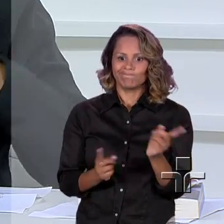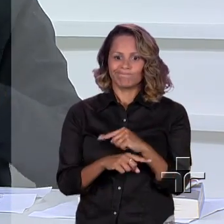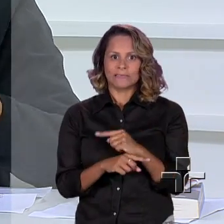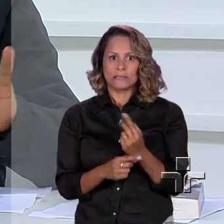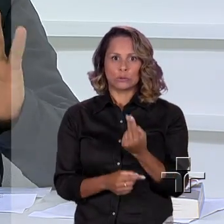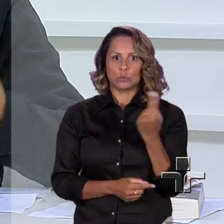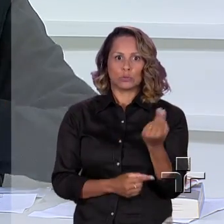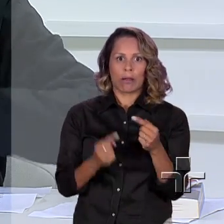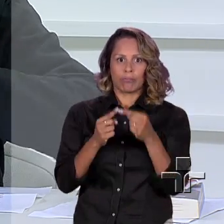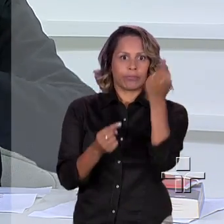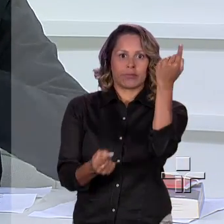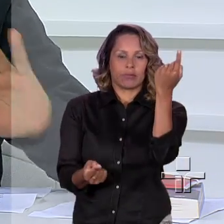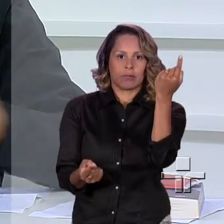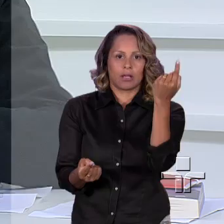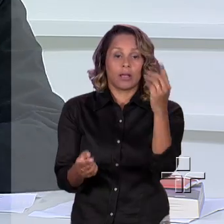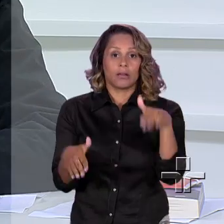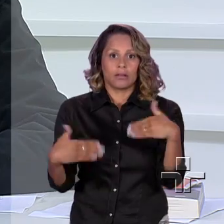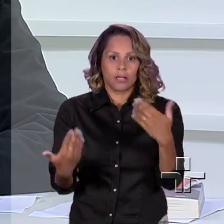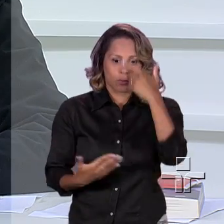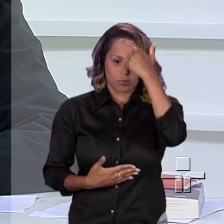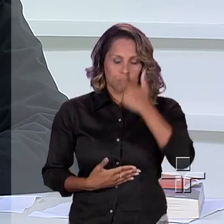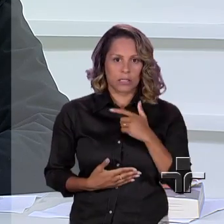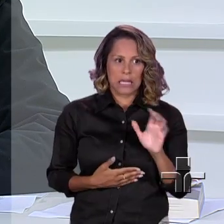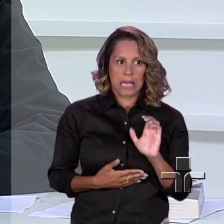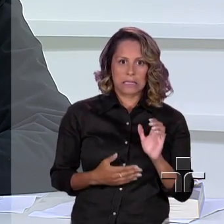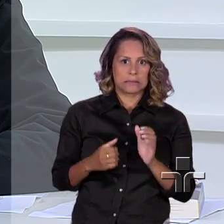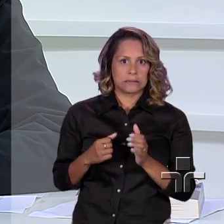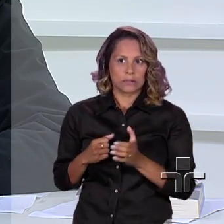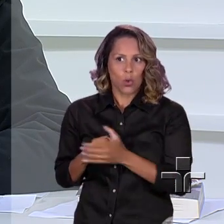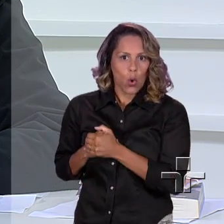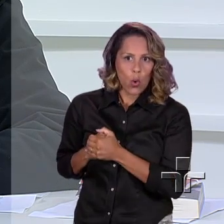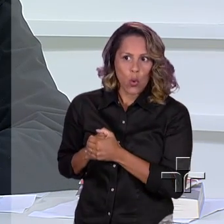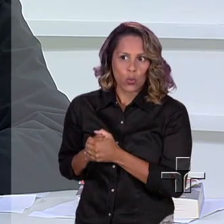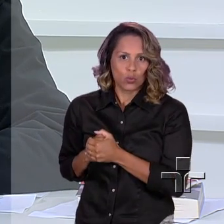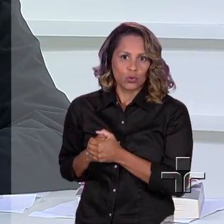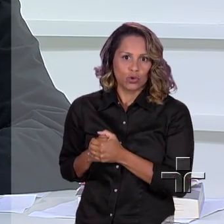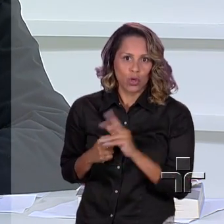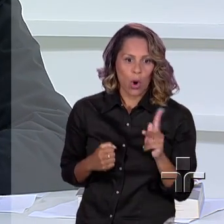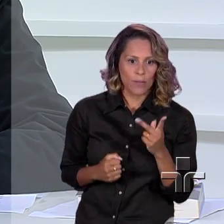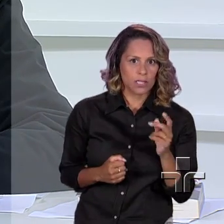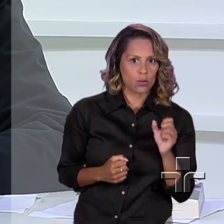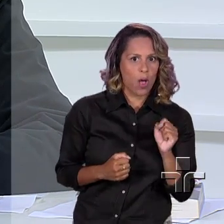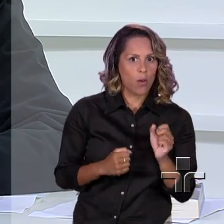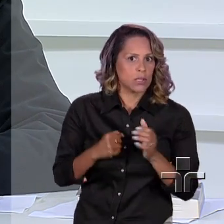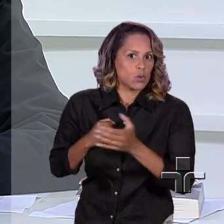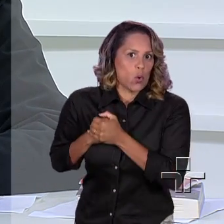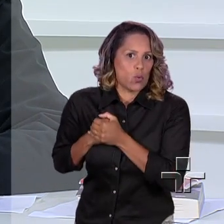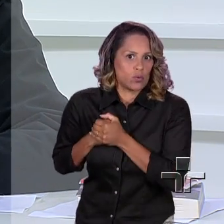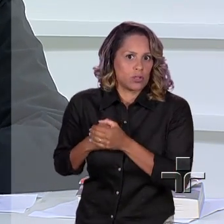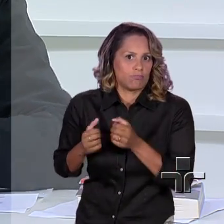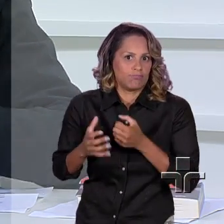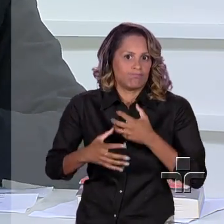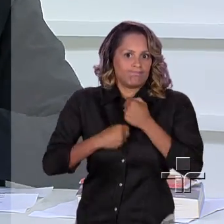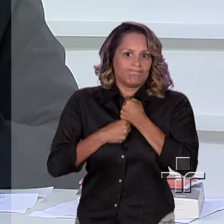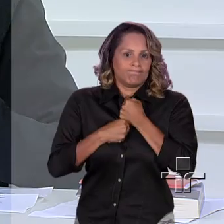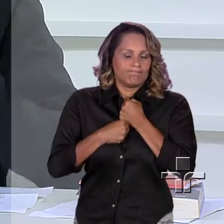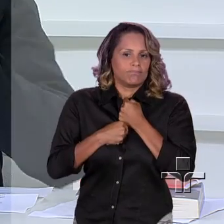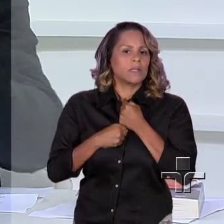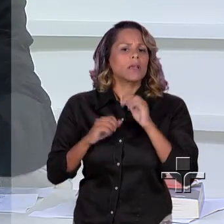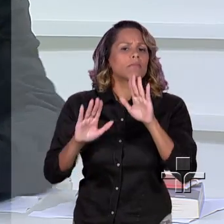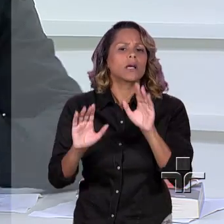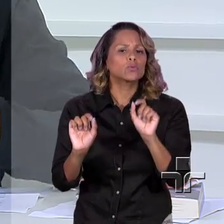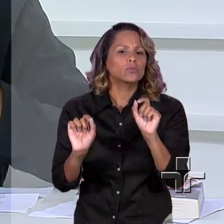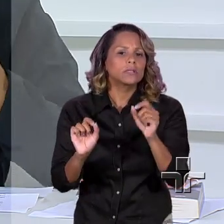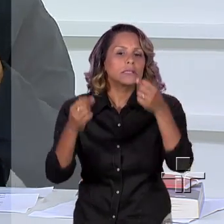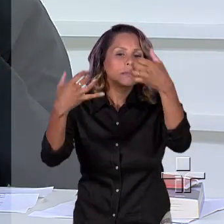ele renega, ele não leva adiante a homossexualidade. O que explica isso, assim,